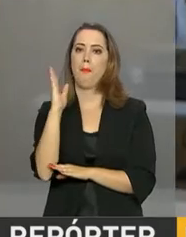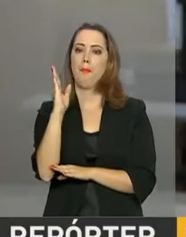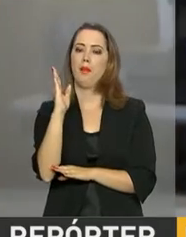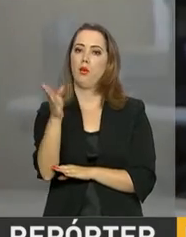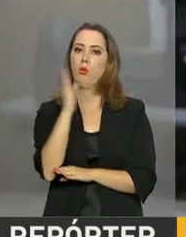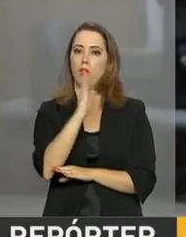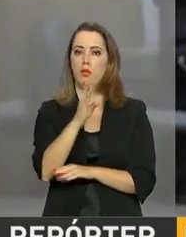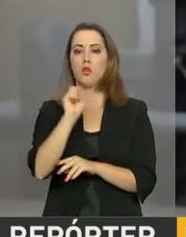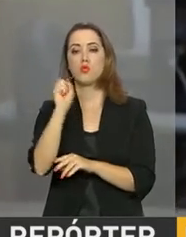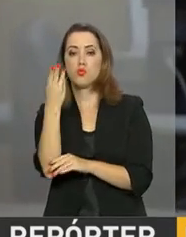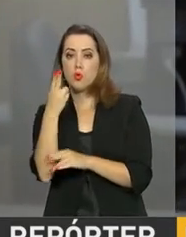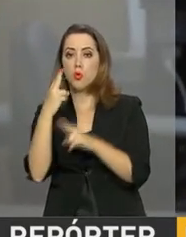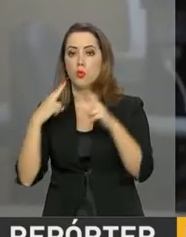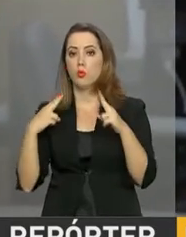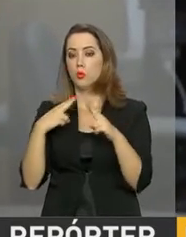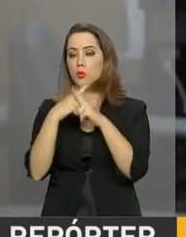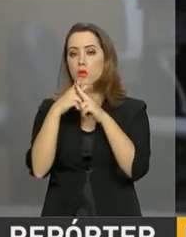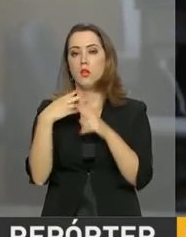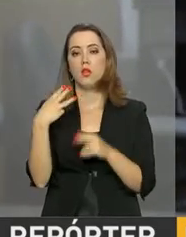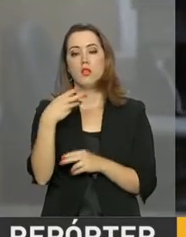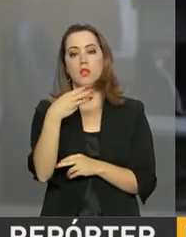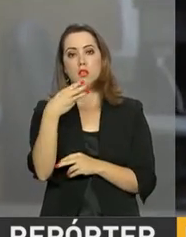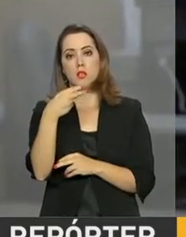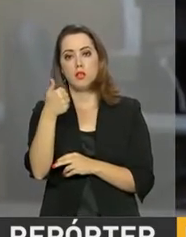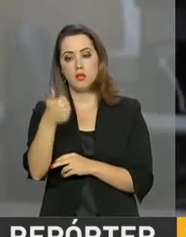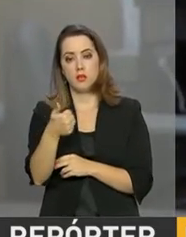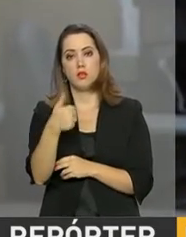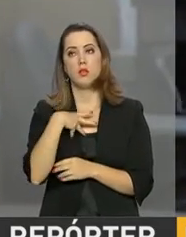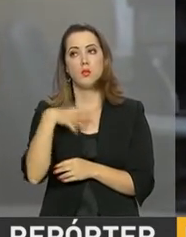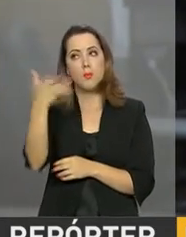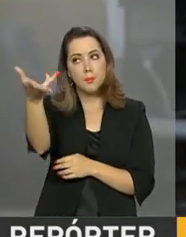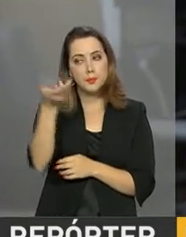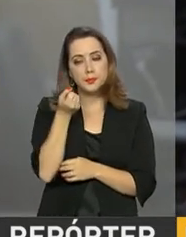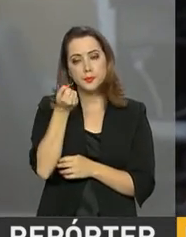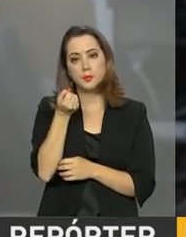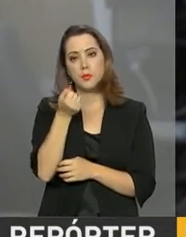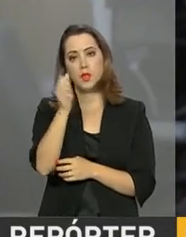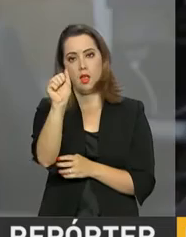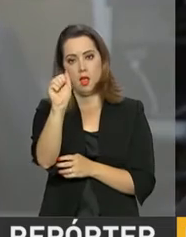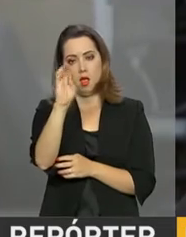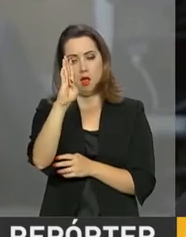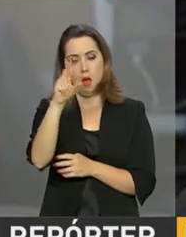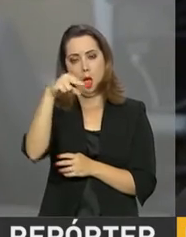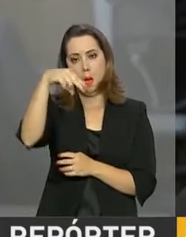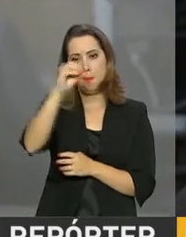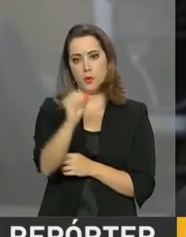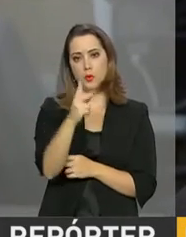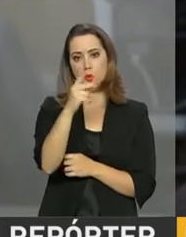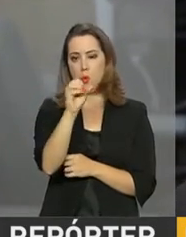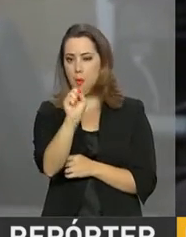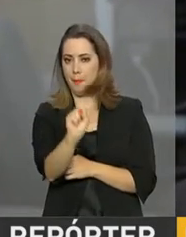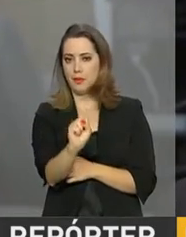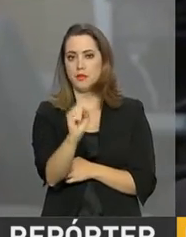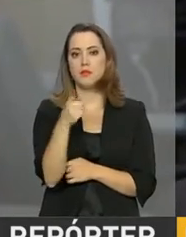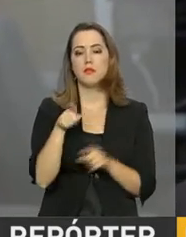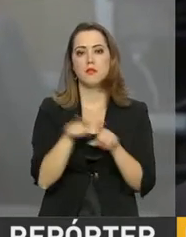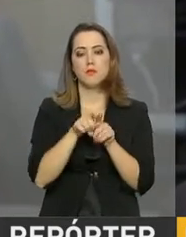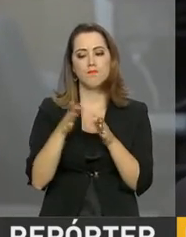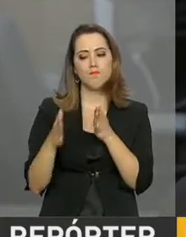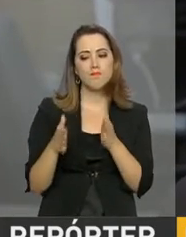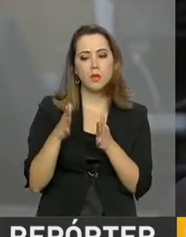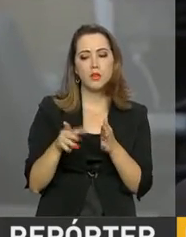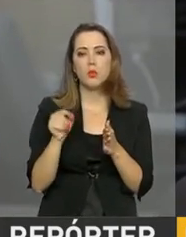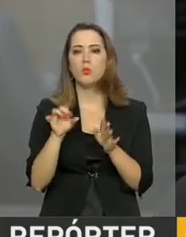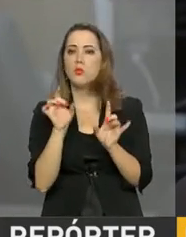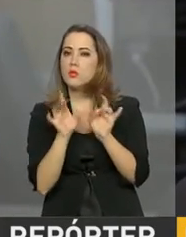brasil até o dia 31 para retirarem o seu abono essa é uma prorrogação específica